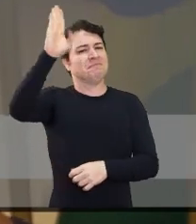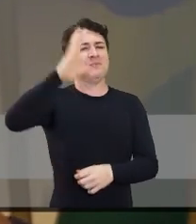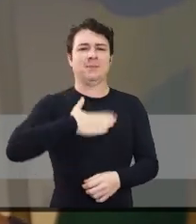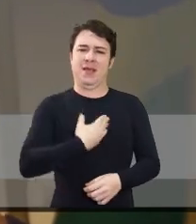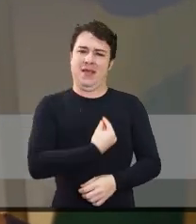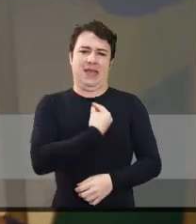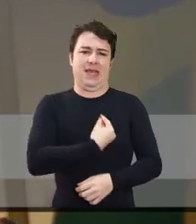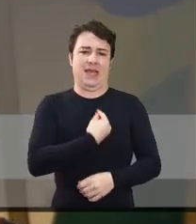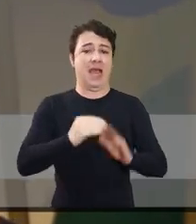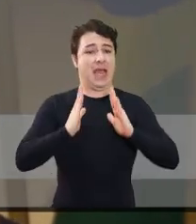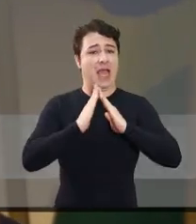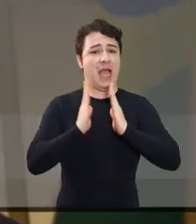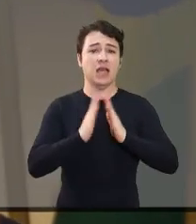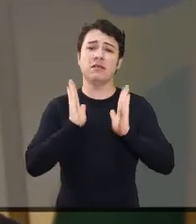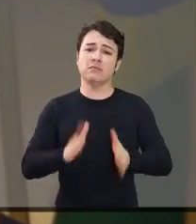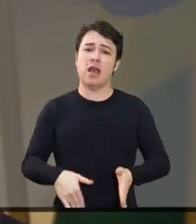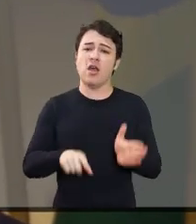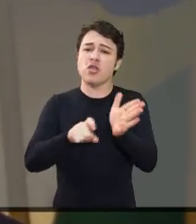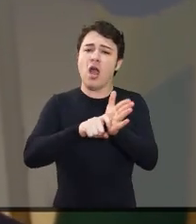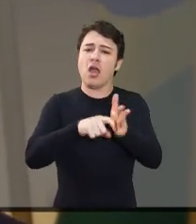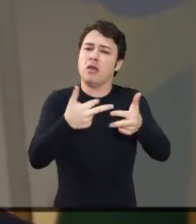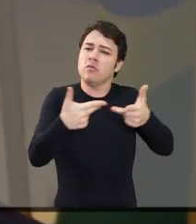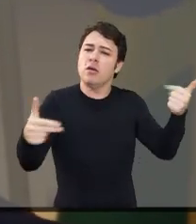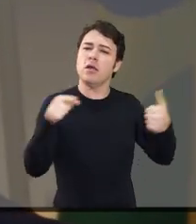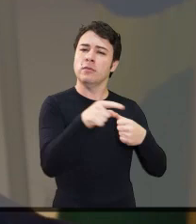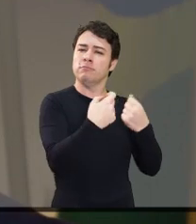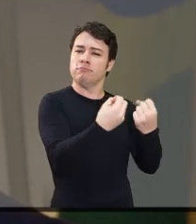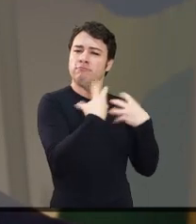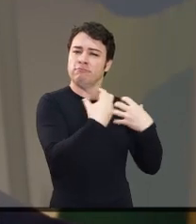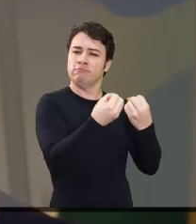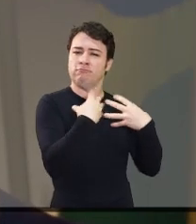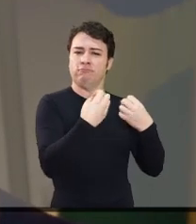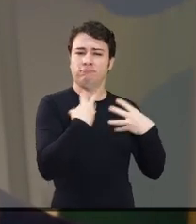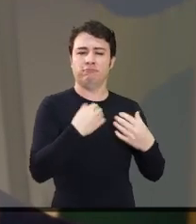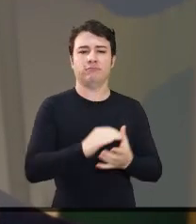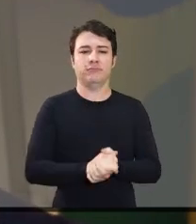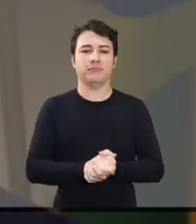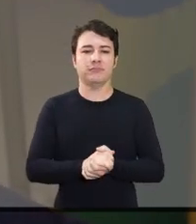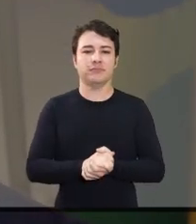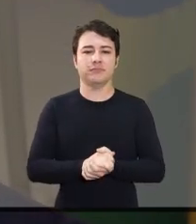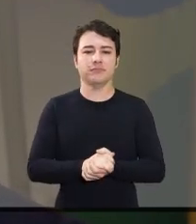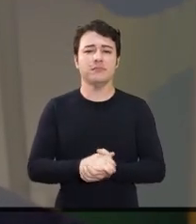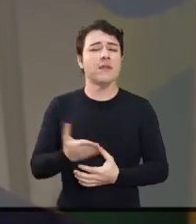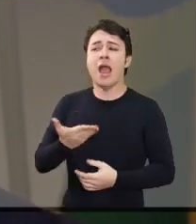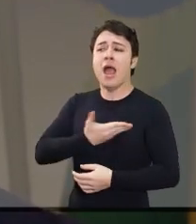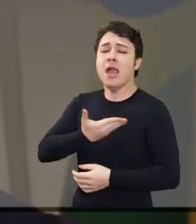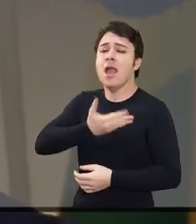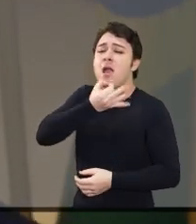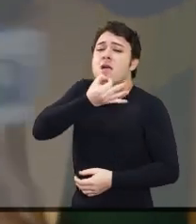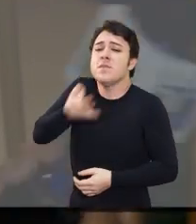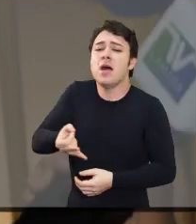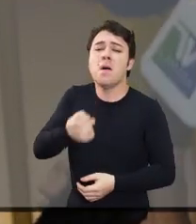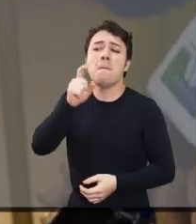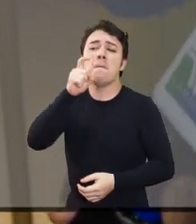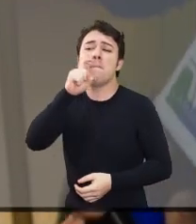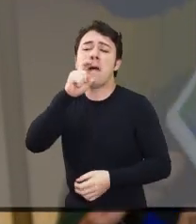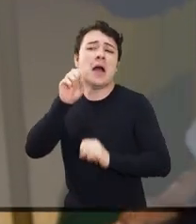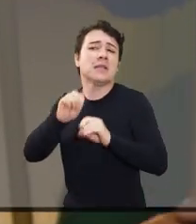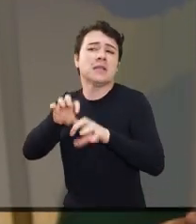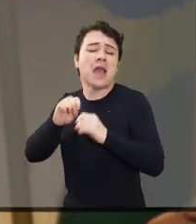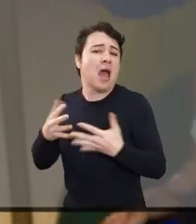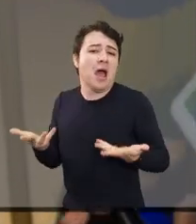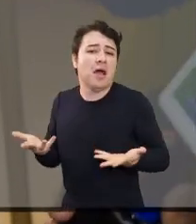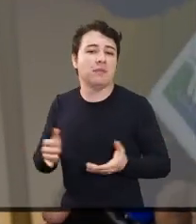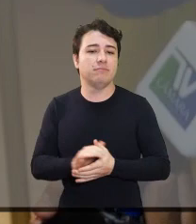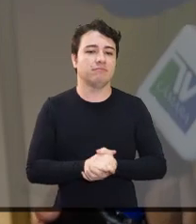minha vida. Porque várias coisas que eu já aprendi sobre as drogas, ele também me fala algumas coisas lá em casa. E os seus